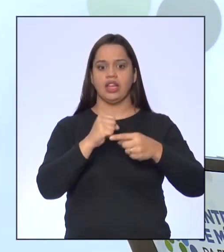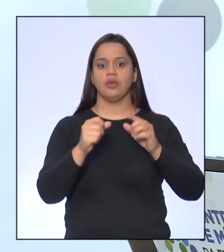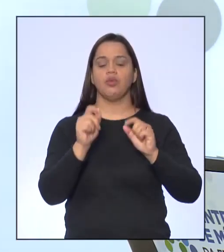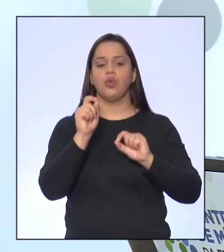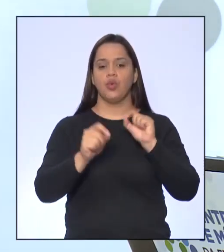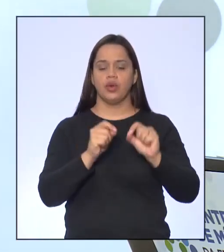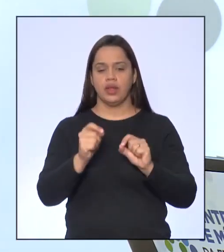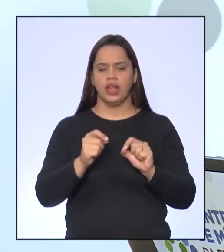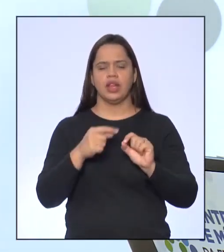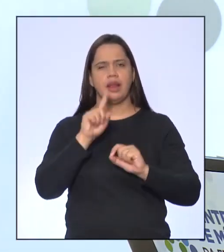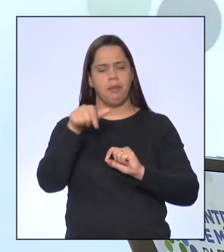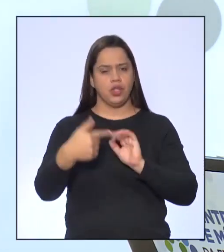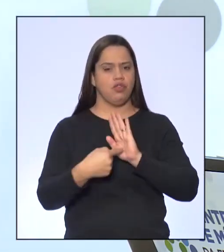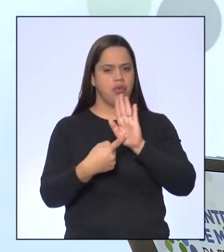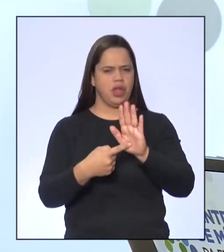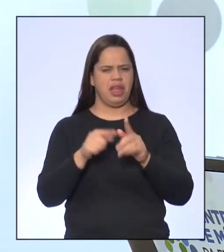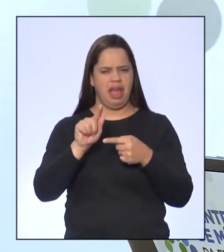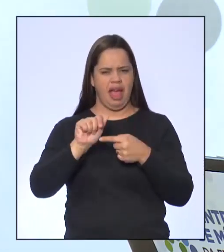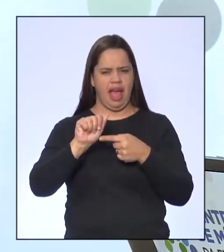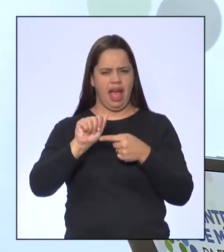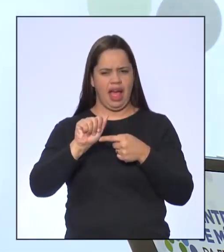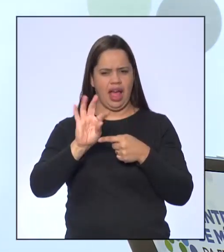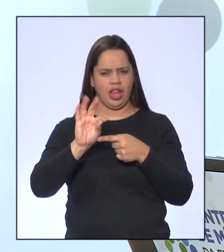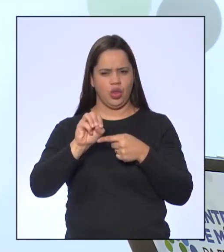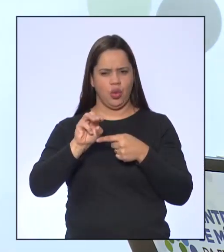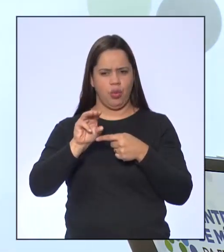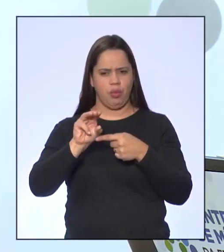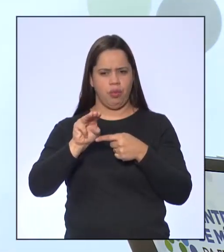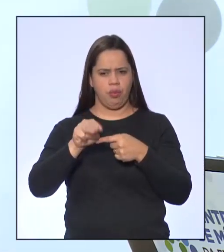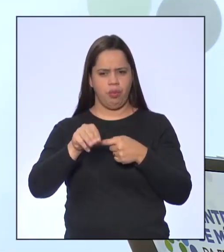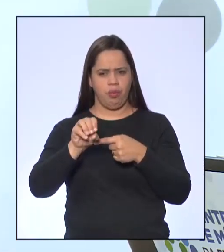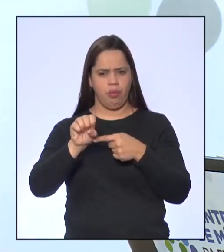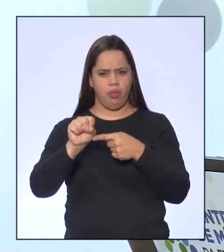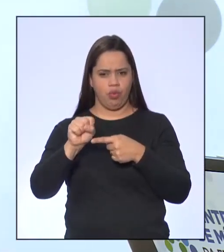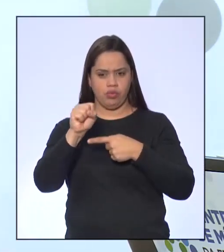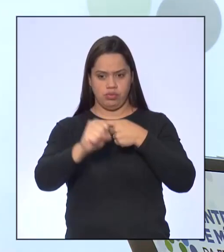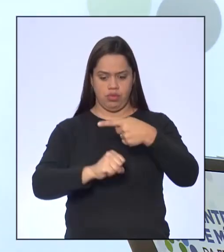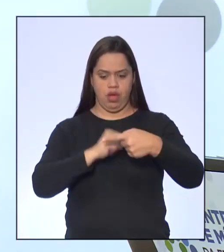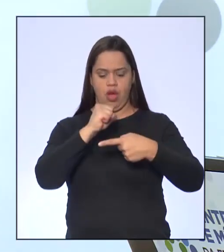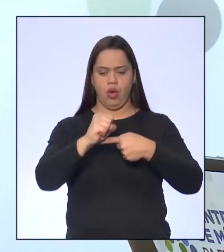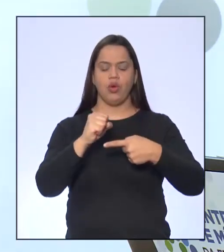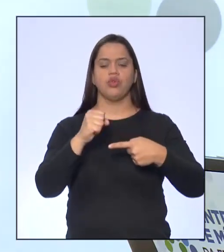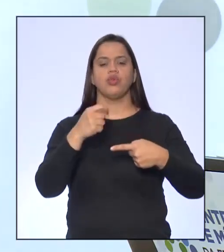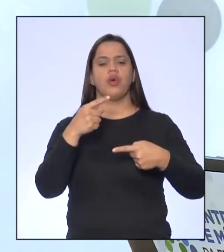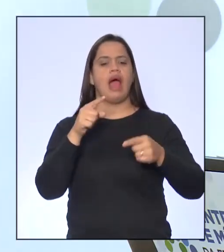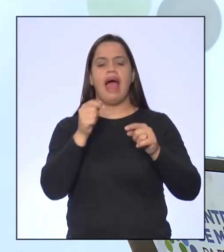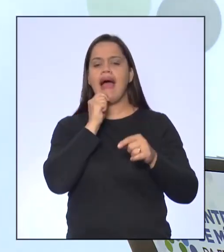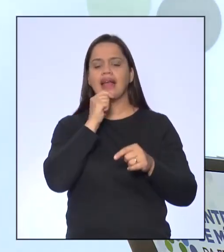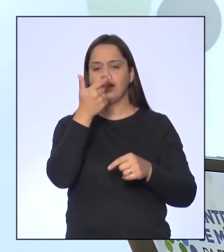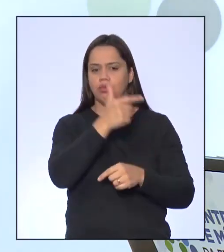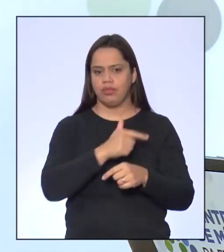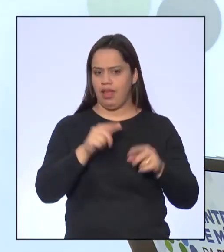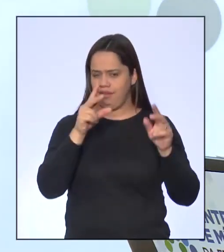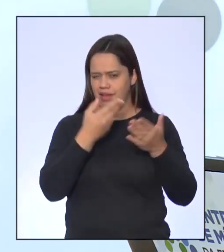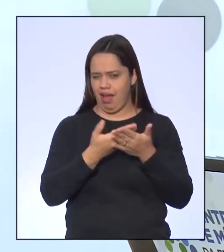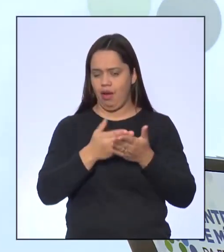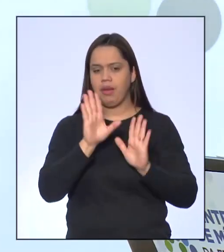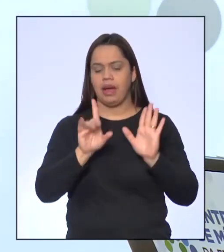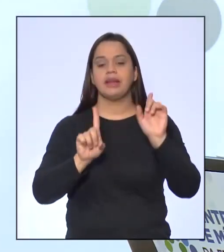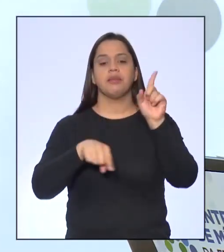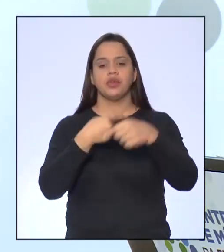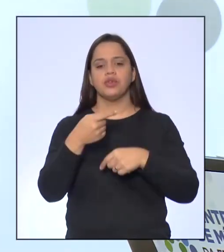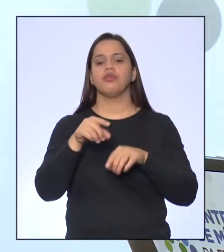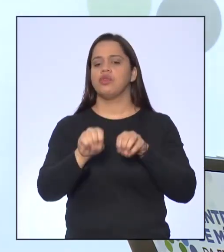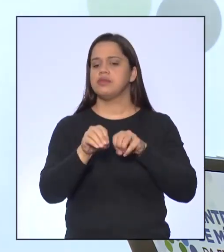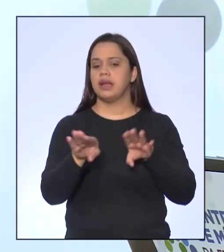legal, vocês vão entender assim, olha, o que são átomos, né? Para o sexto ano, às vezes, ainda não entrou essa matéria. Depois eu também vou explicar o que são